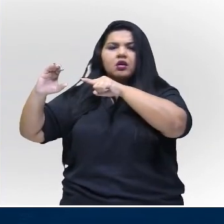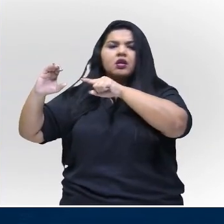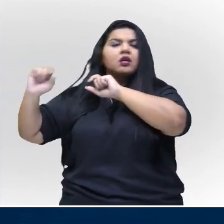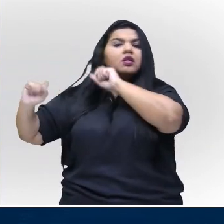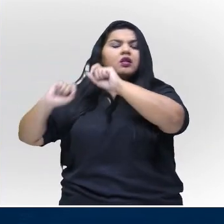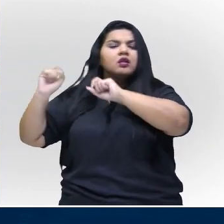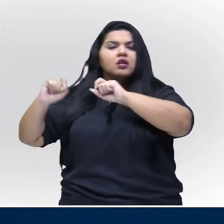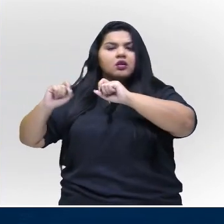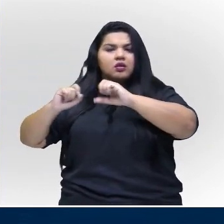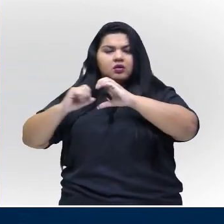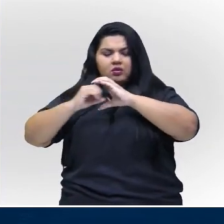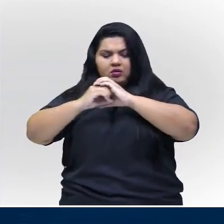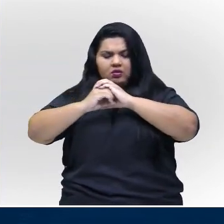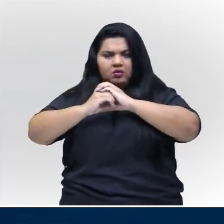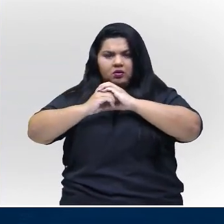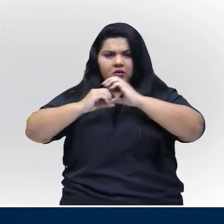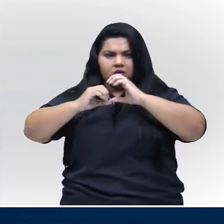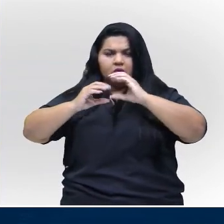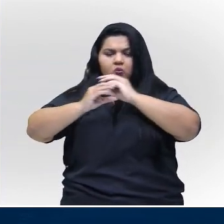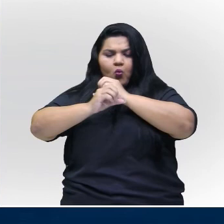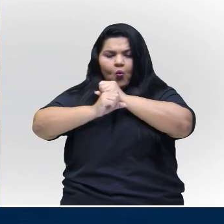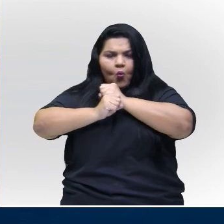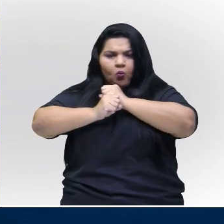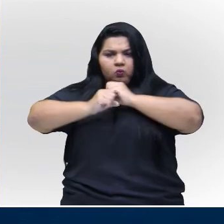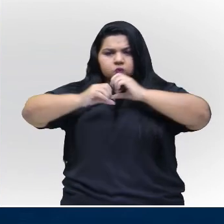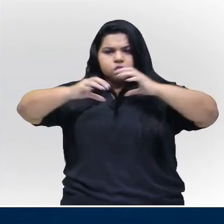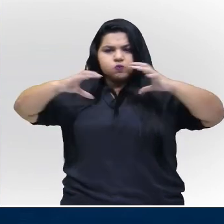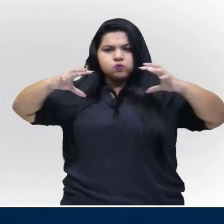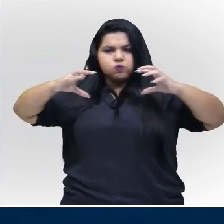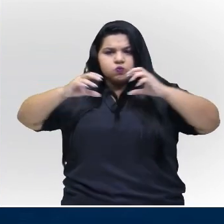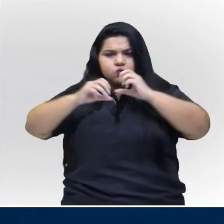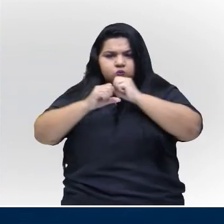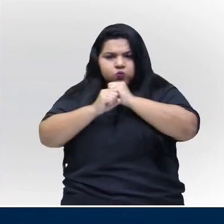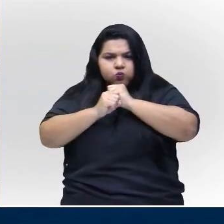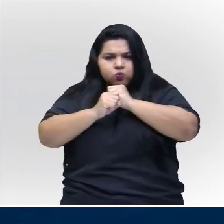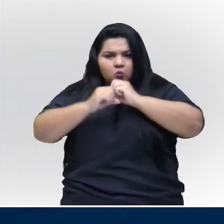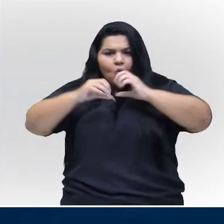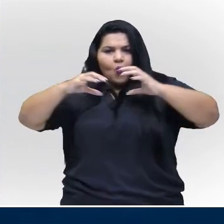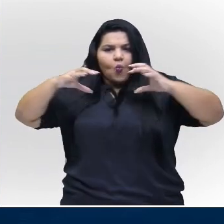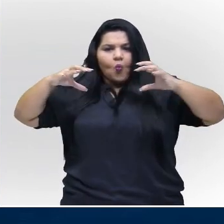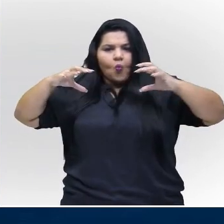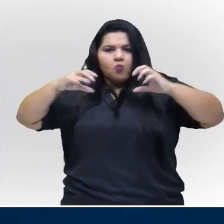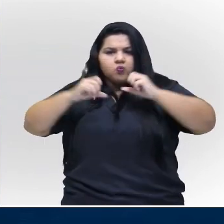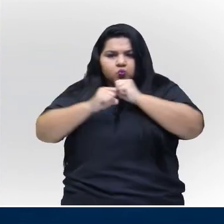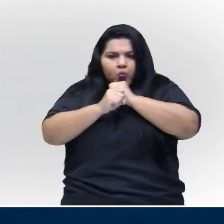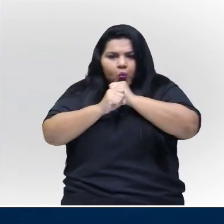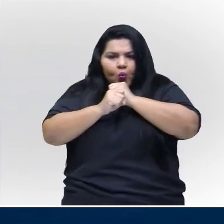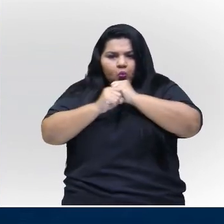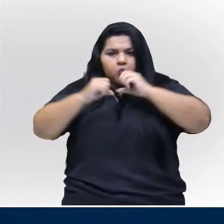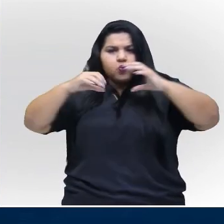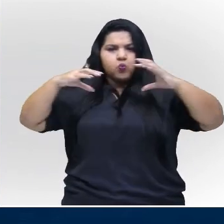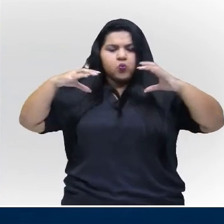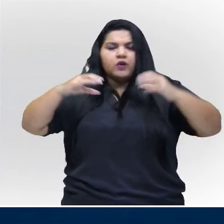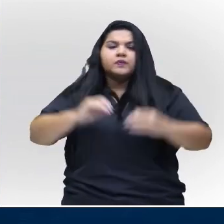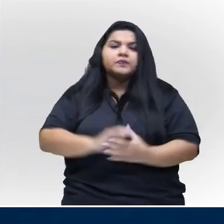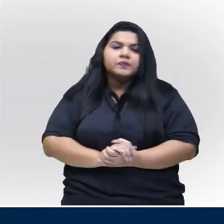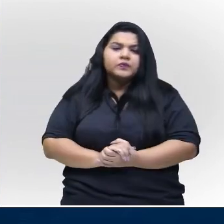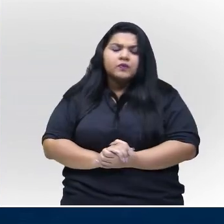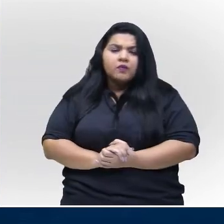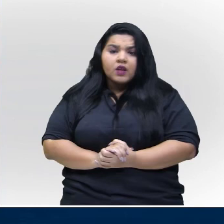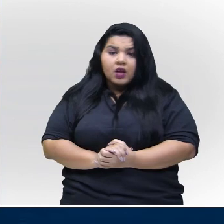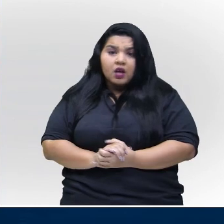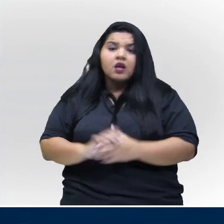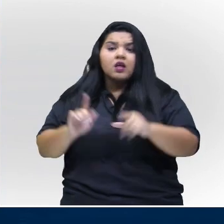pouquinho maior do que na célula animal. E também algumas organelas como o cloroplasto, né, que vai ser exclusivo